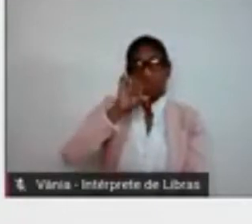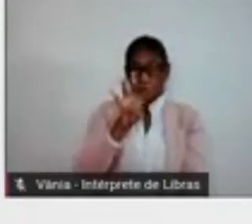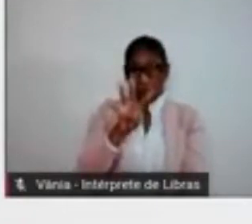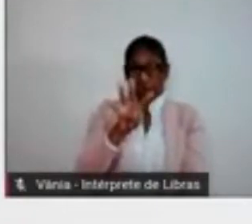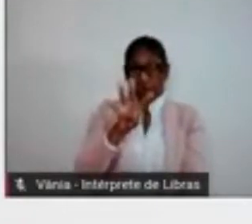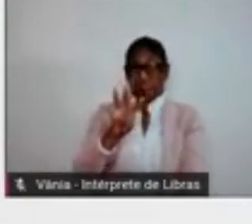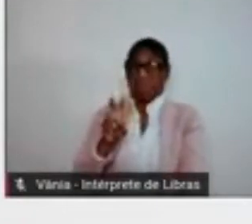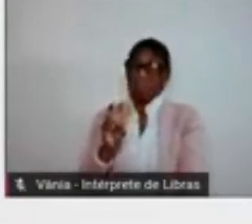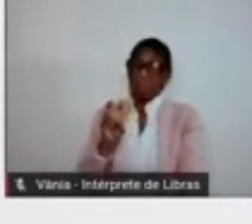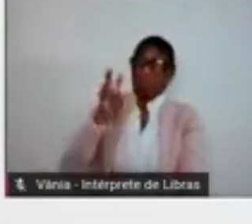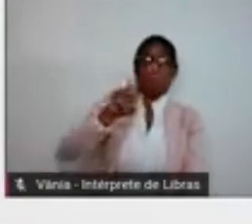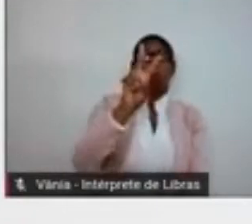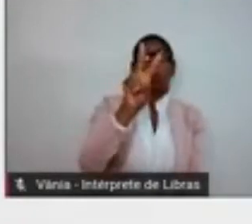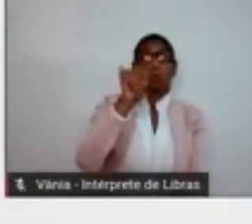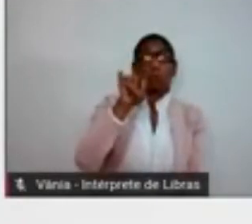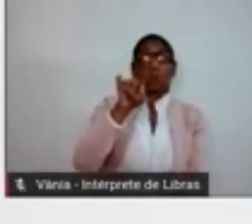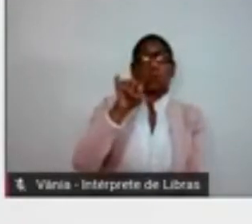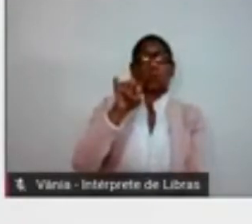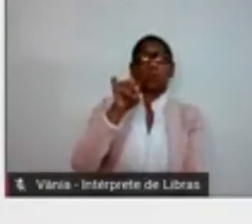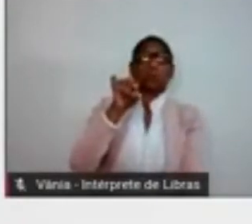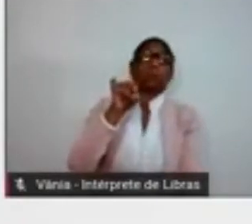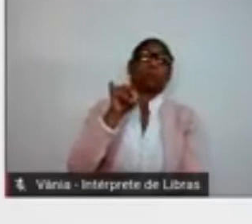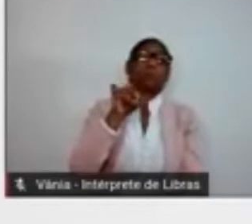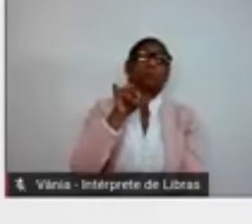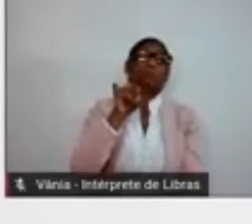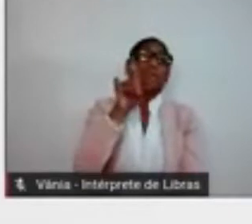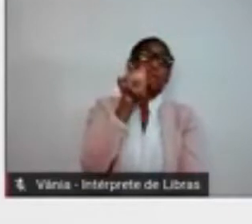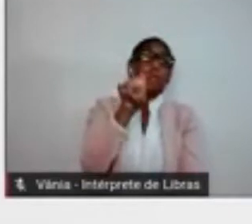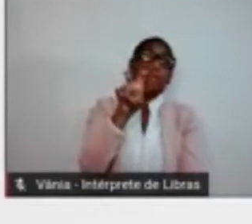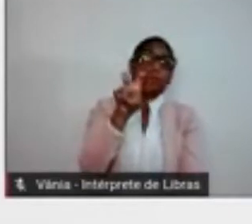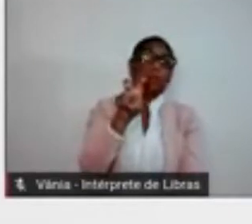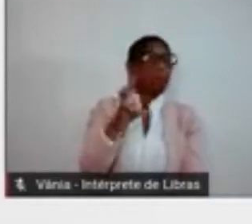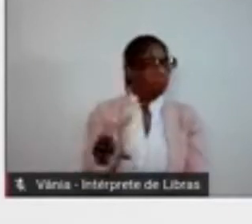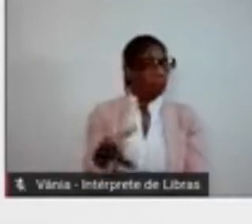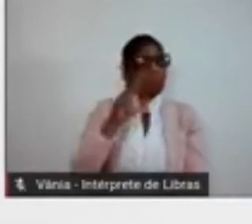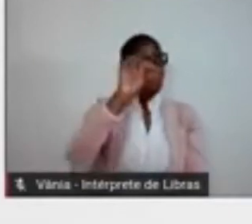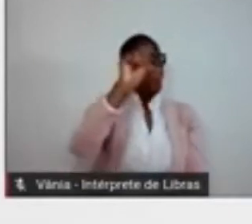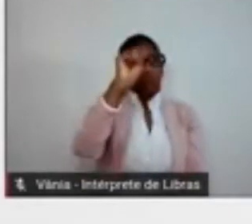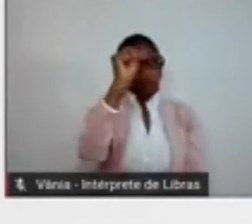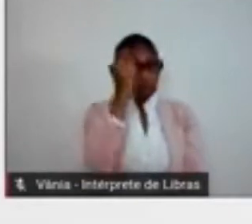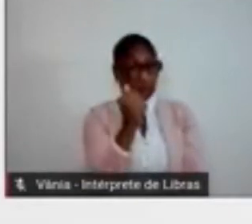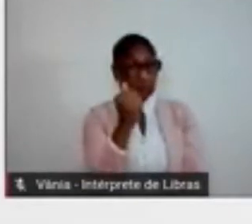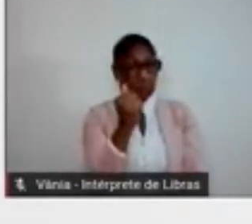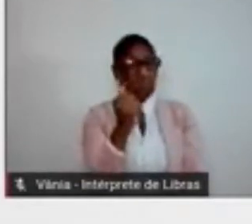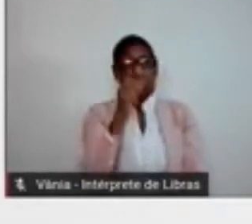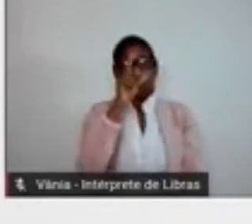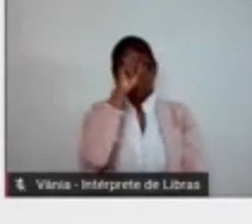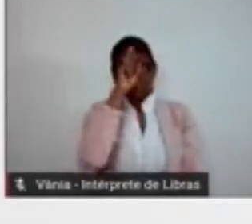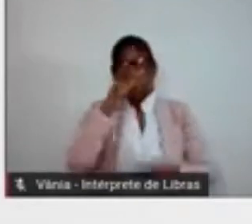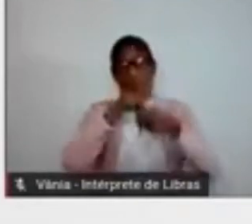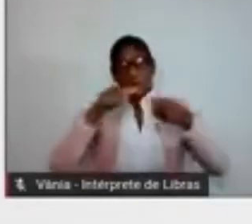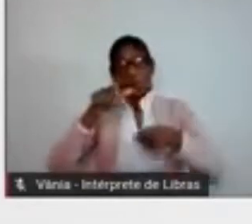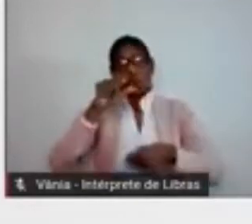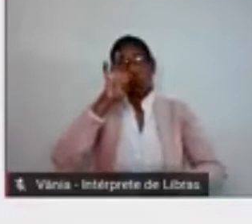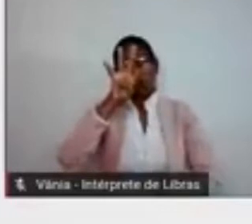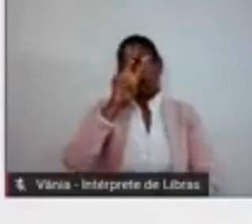para 2,15 na região de Santo Ângelo. Hospitalizações cresceram 42% na região